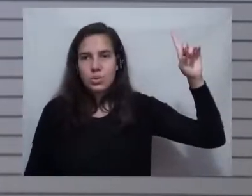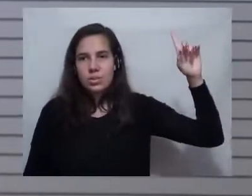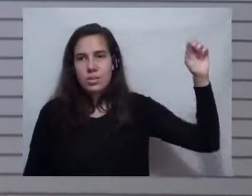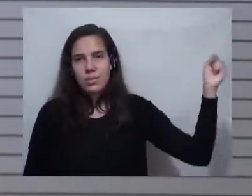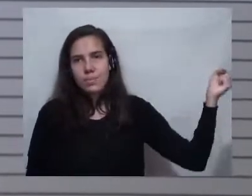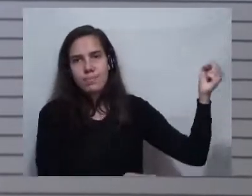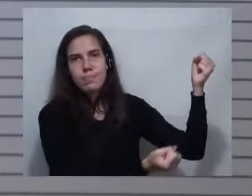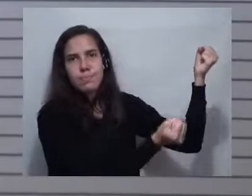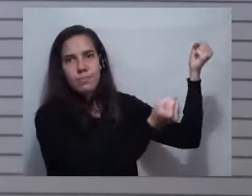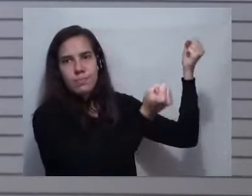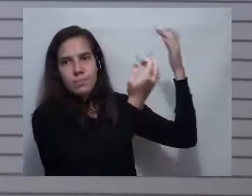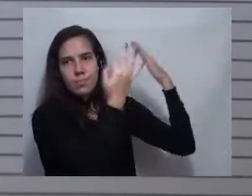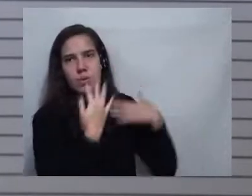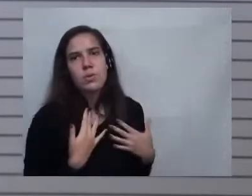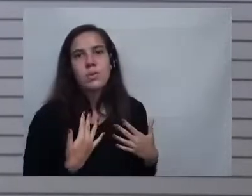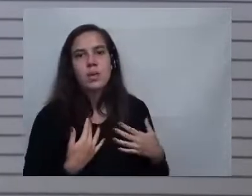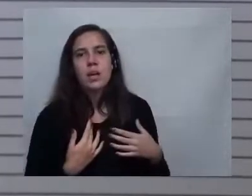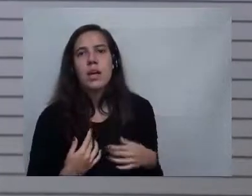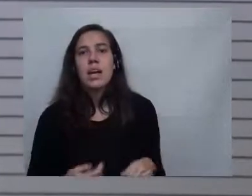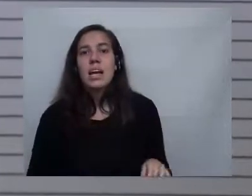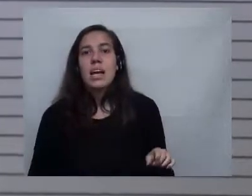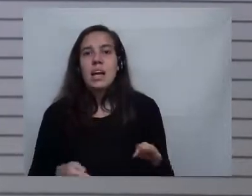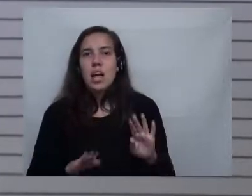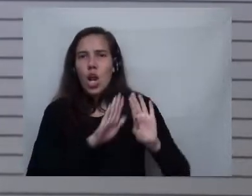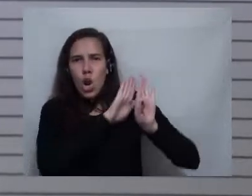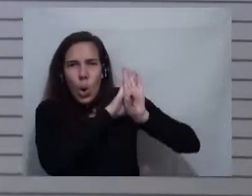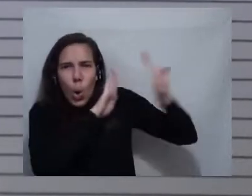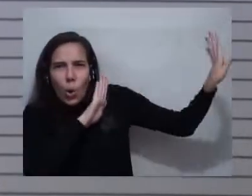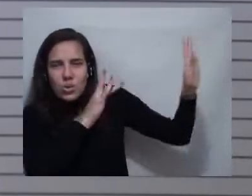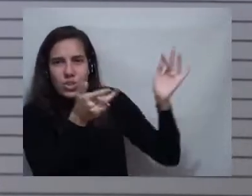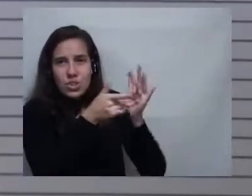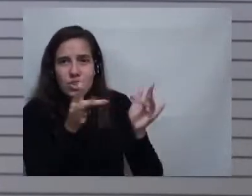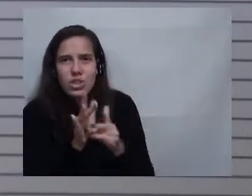estaria até agora no bico do Urubu